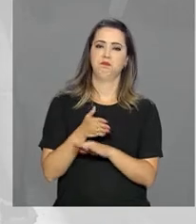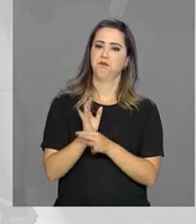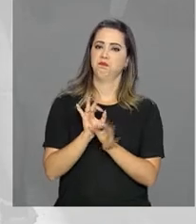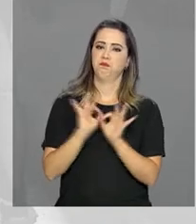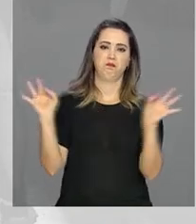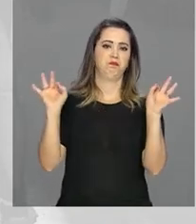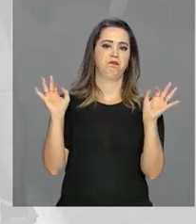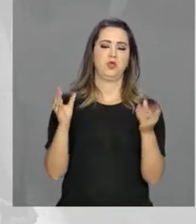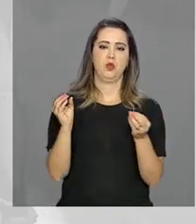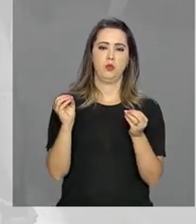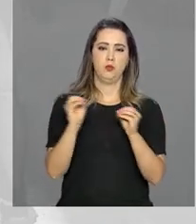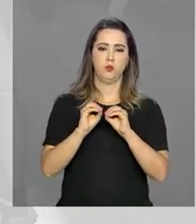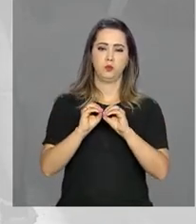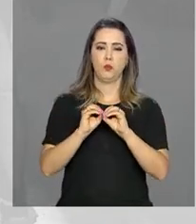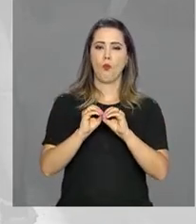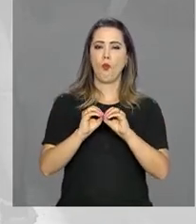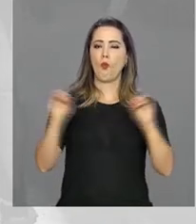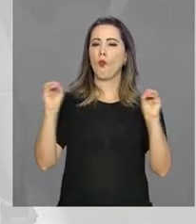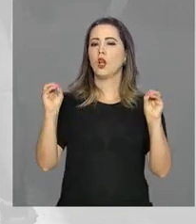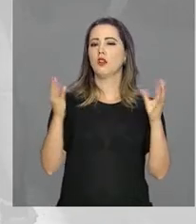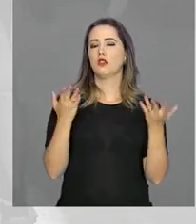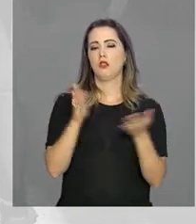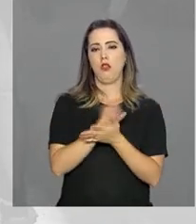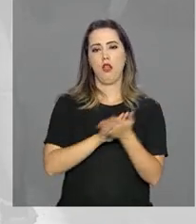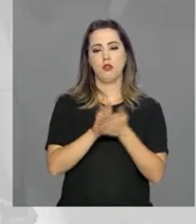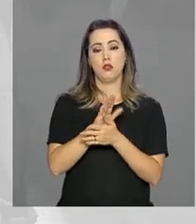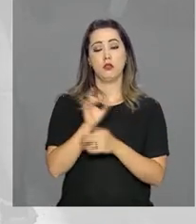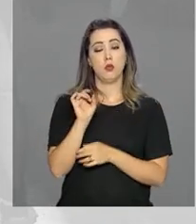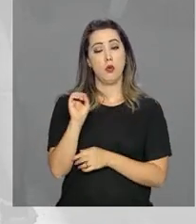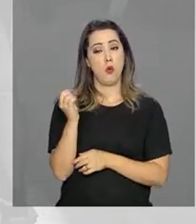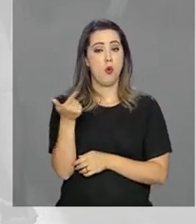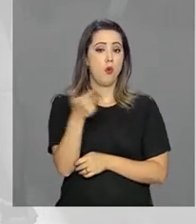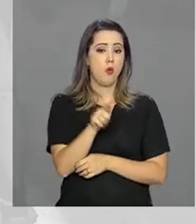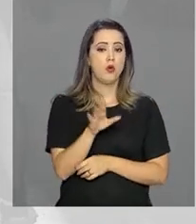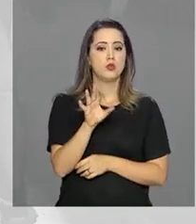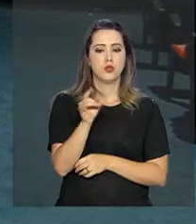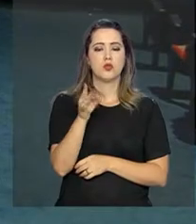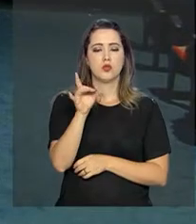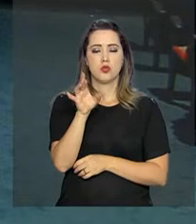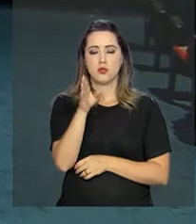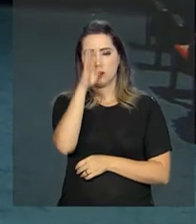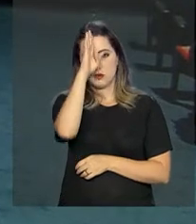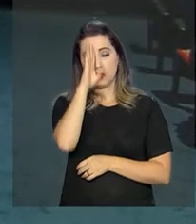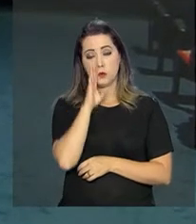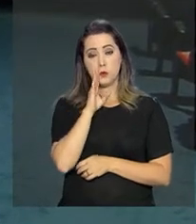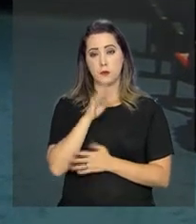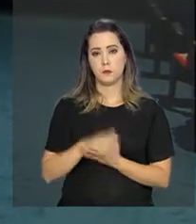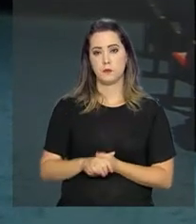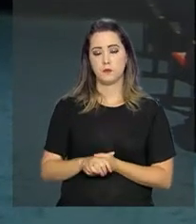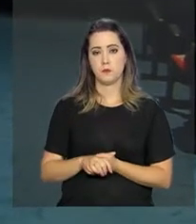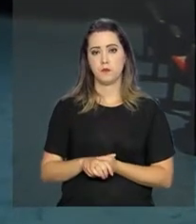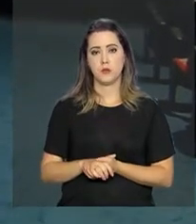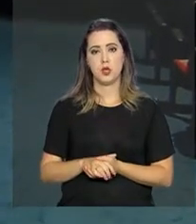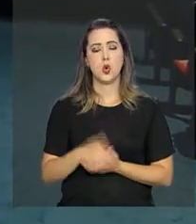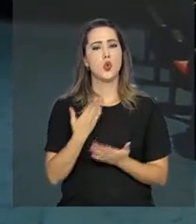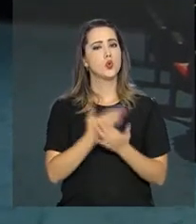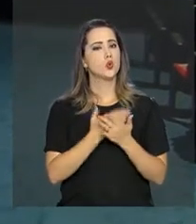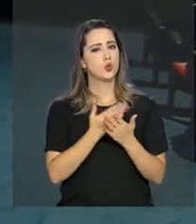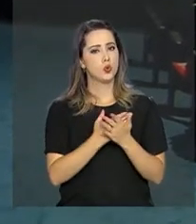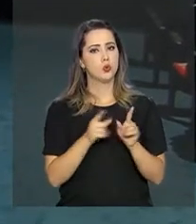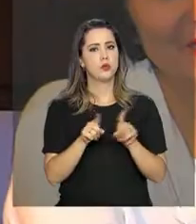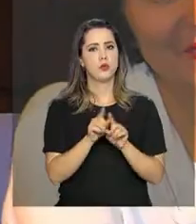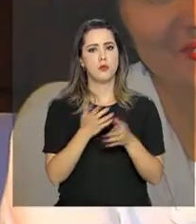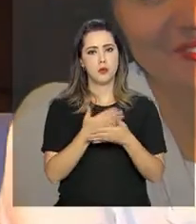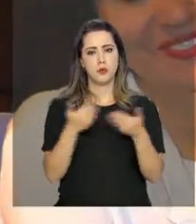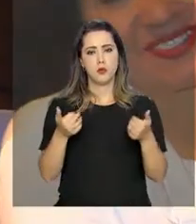atividades culturais e um terço deles só vai a eventos quando é de graça. A escolaridade também eleva o acesso à